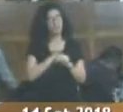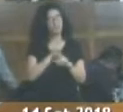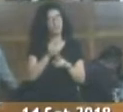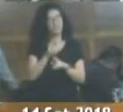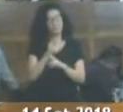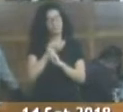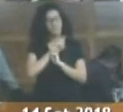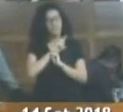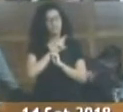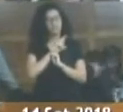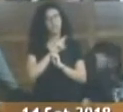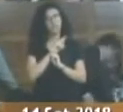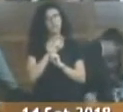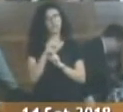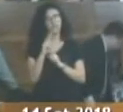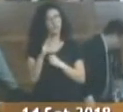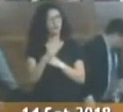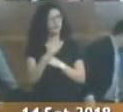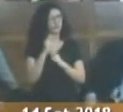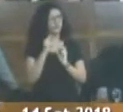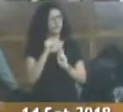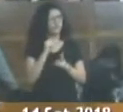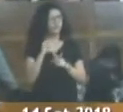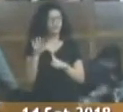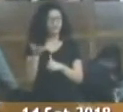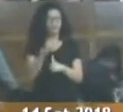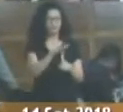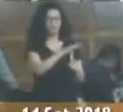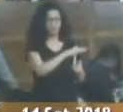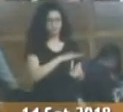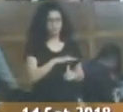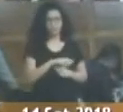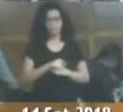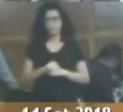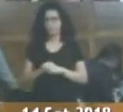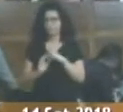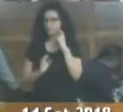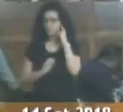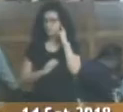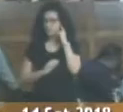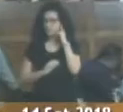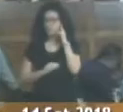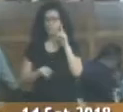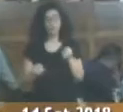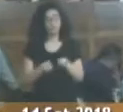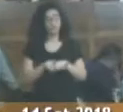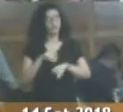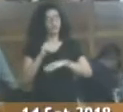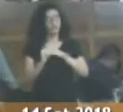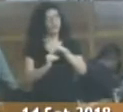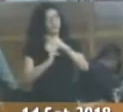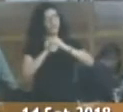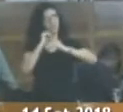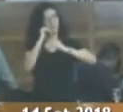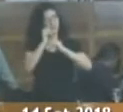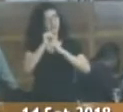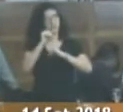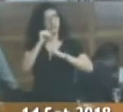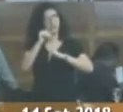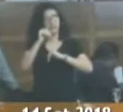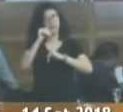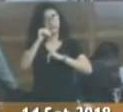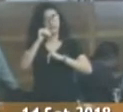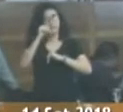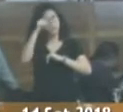responsabilidade, né? Buscando preservar sempre o meu ambiente e colaborar com o desenvolvimento sustentável da nossa região. Tá, então,